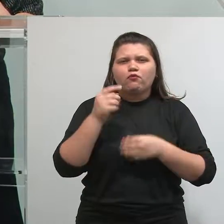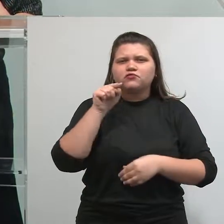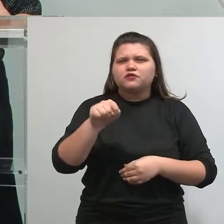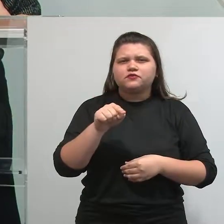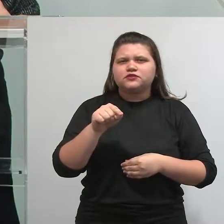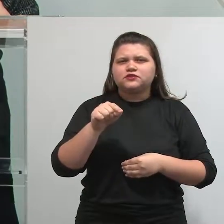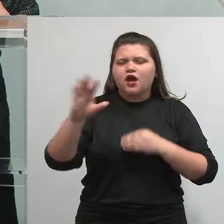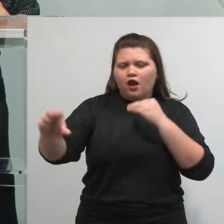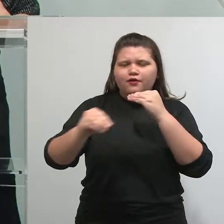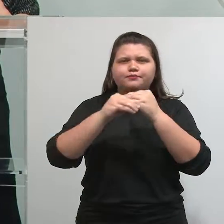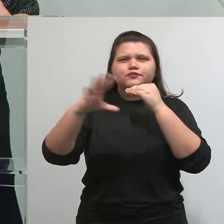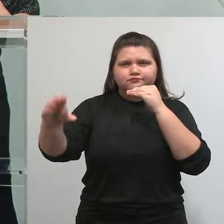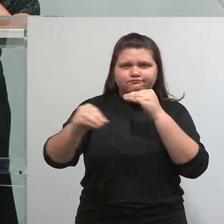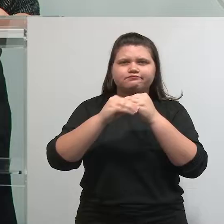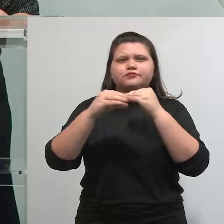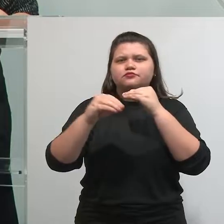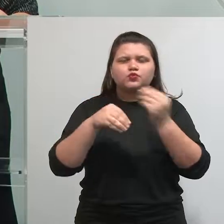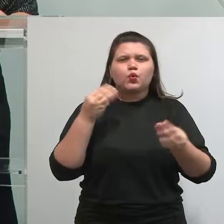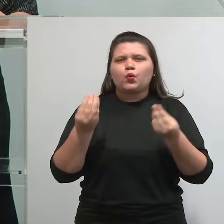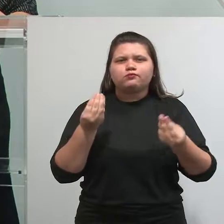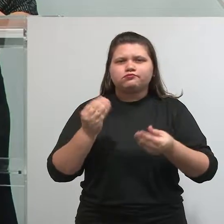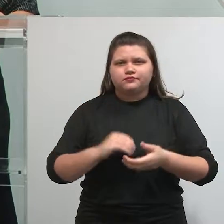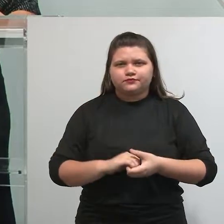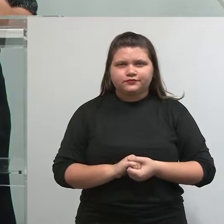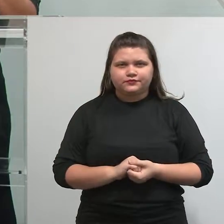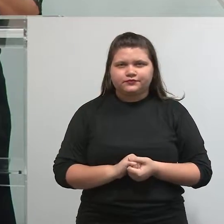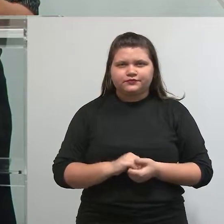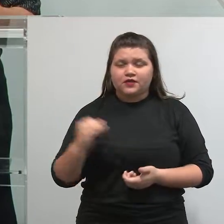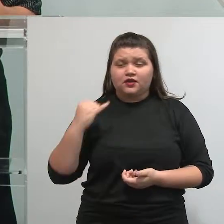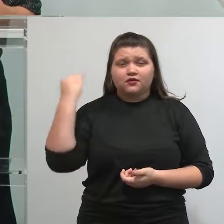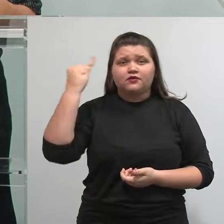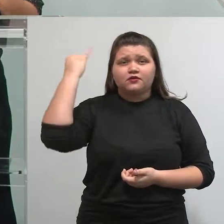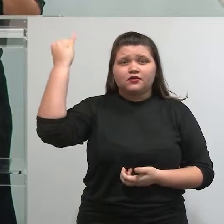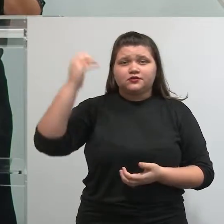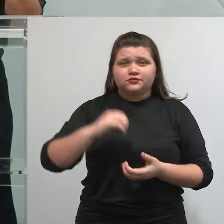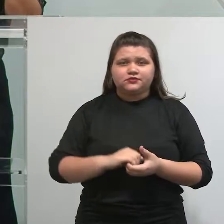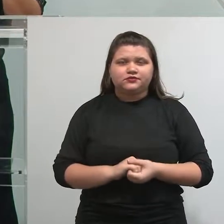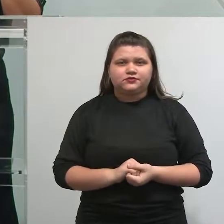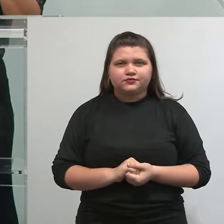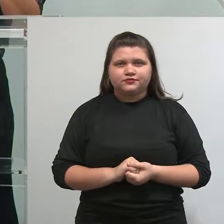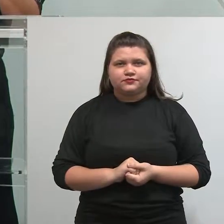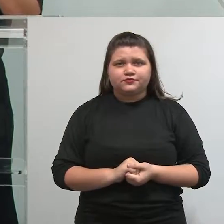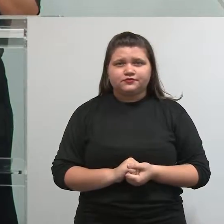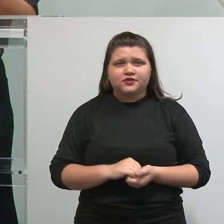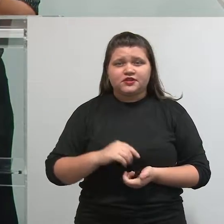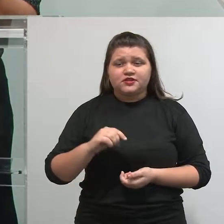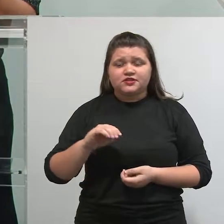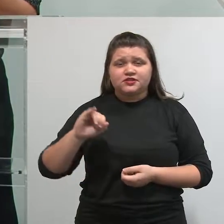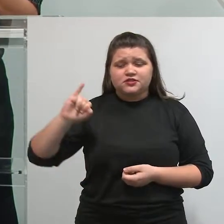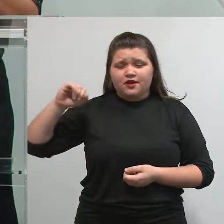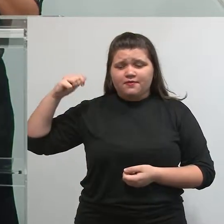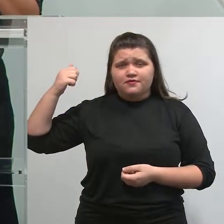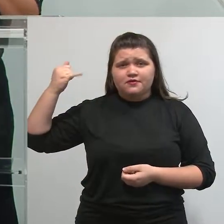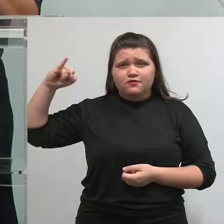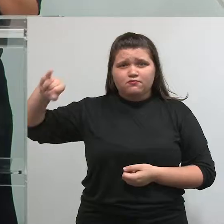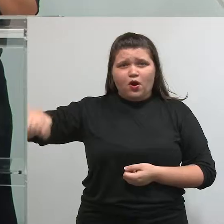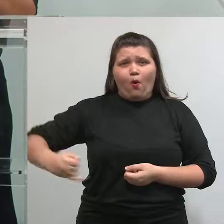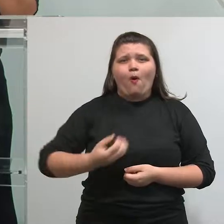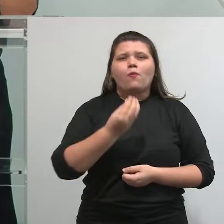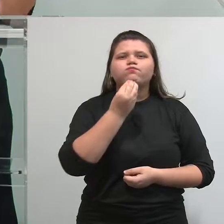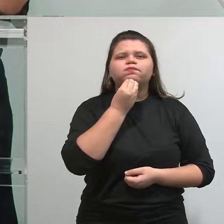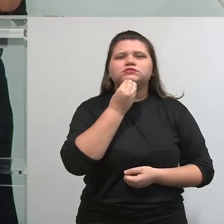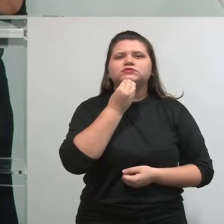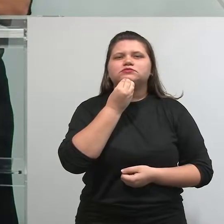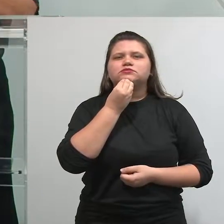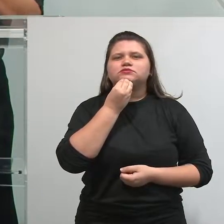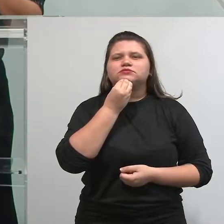pode colaborar? Então, tudo isso é importante. Além também de você ter ali uma oportunidade de observar